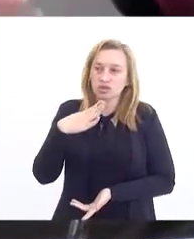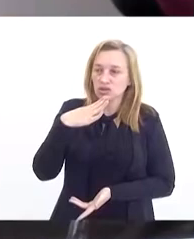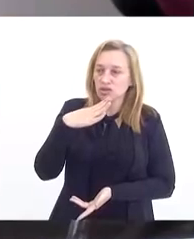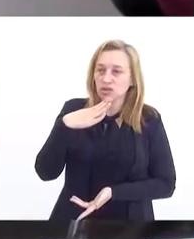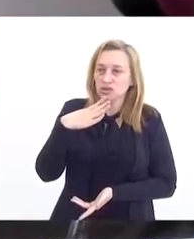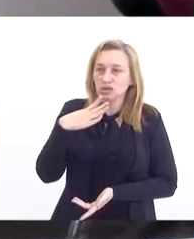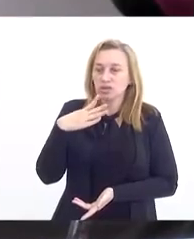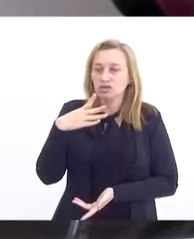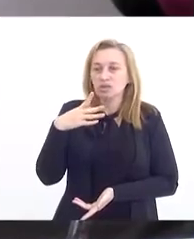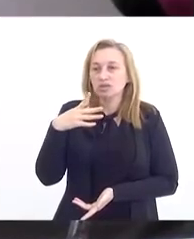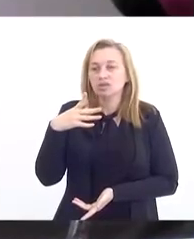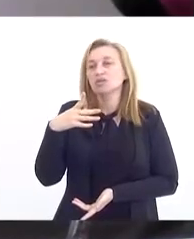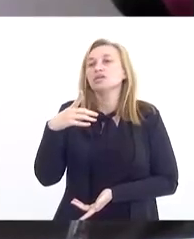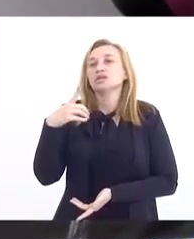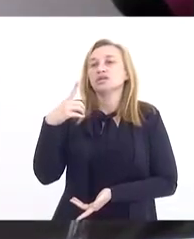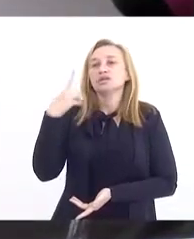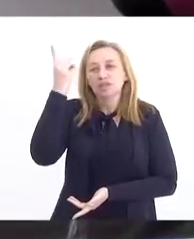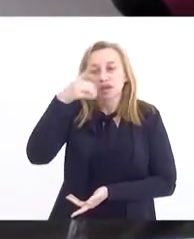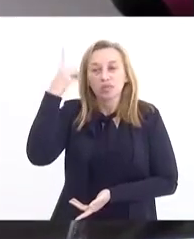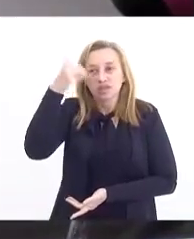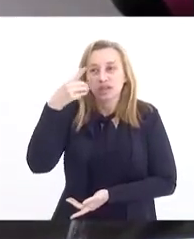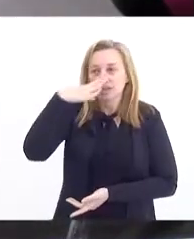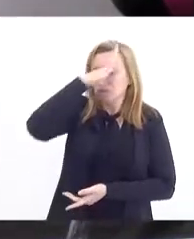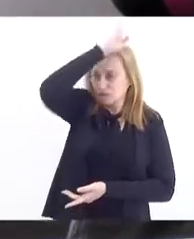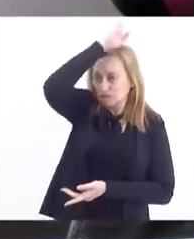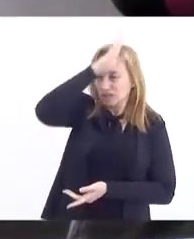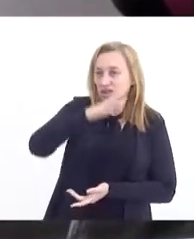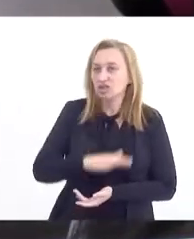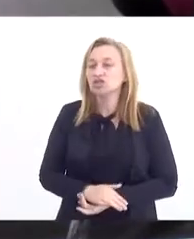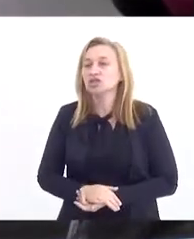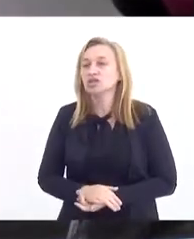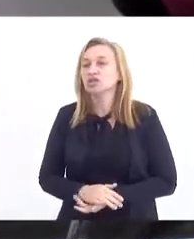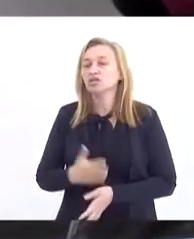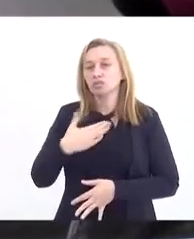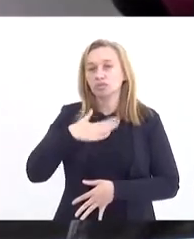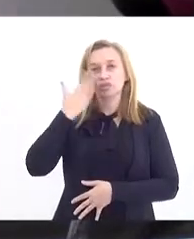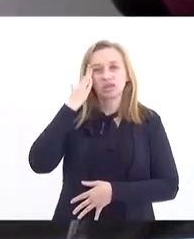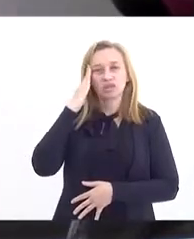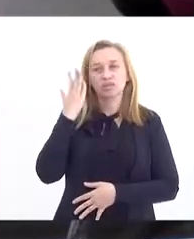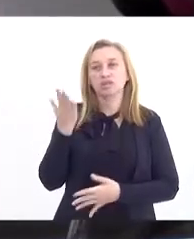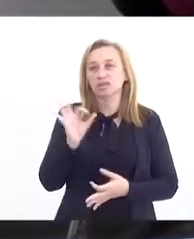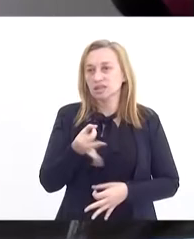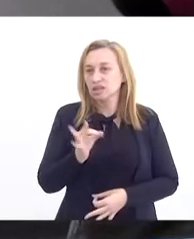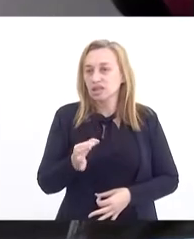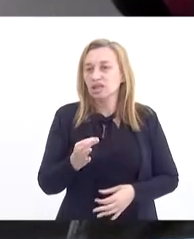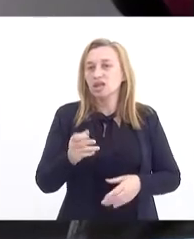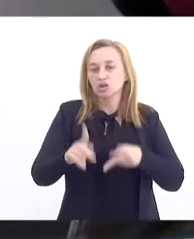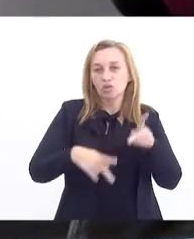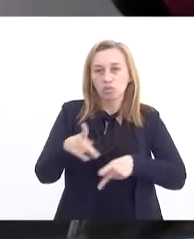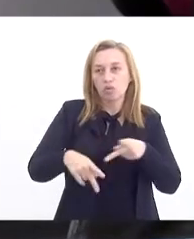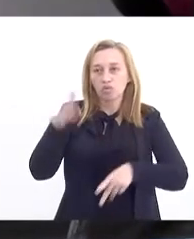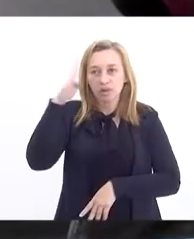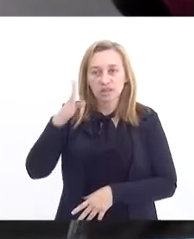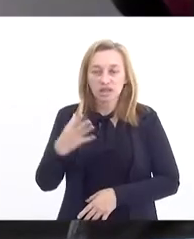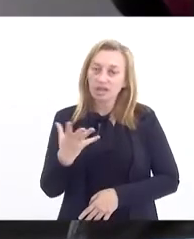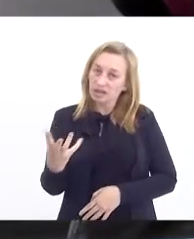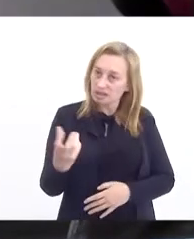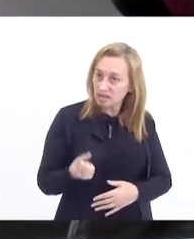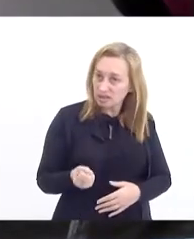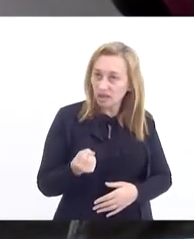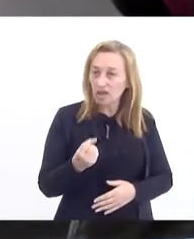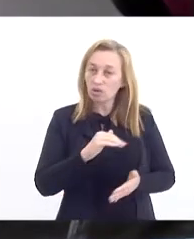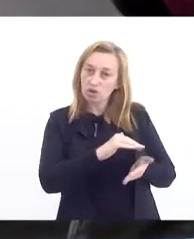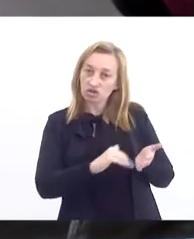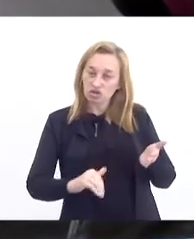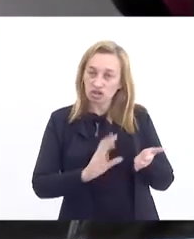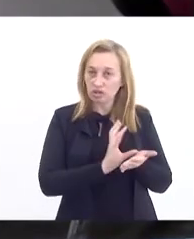bolsonaristas, e com, no meu entendimento, eu tinha convicção que a população brasileira ia aderir, eu